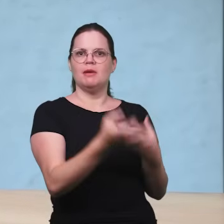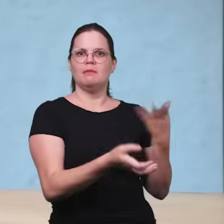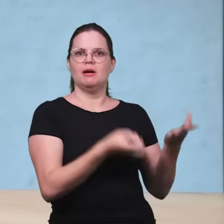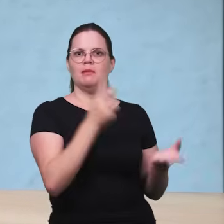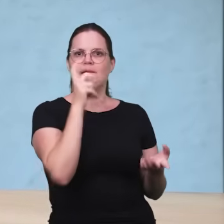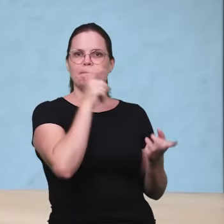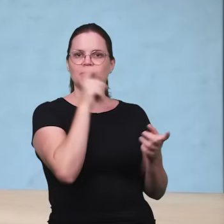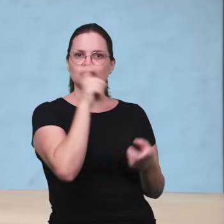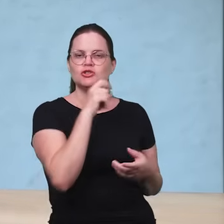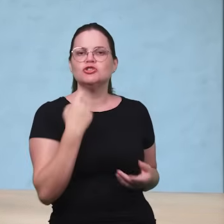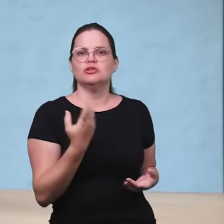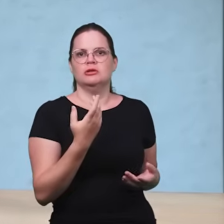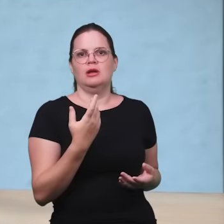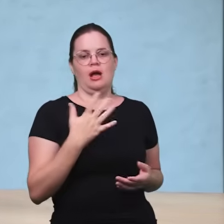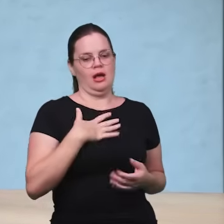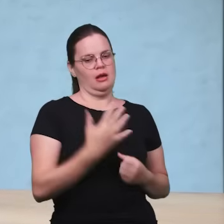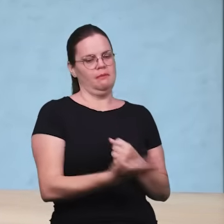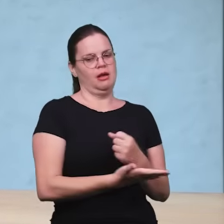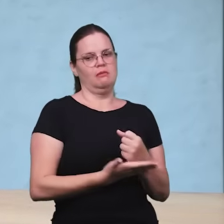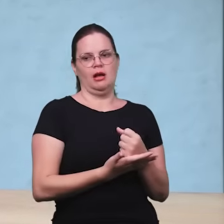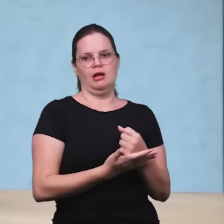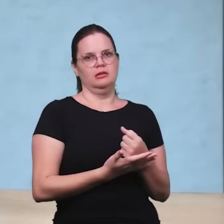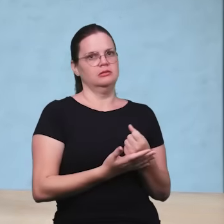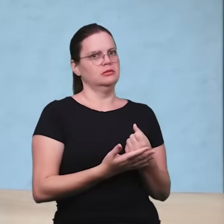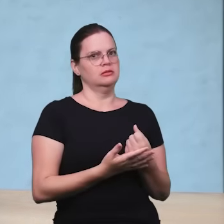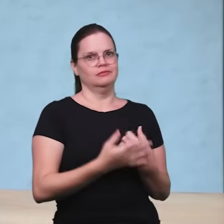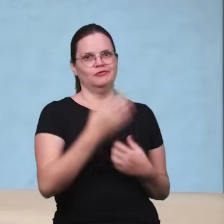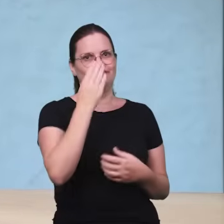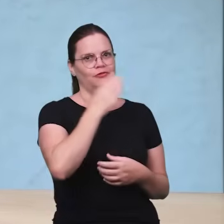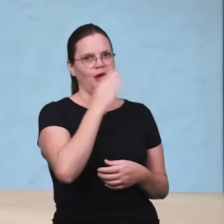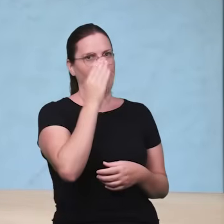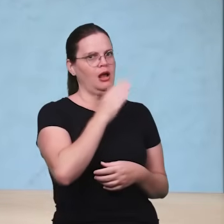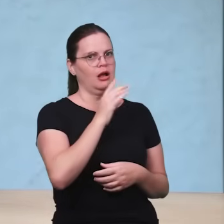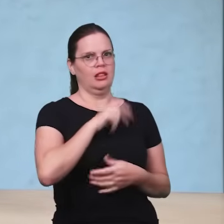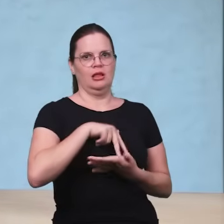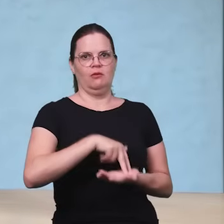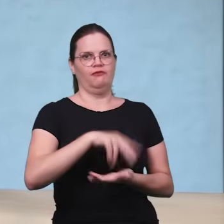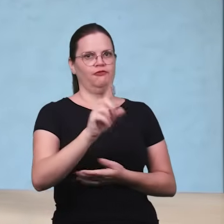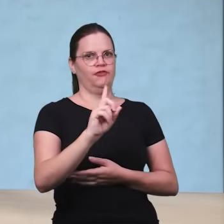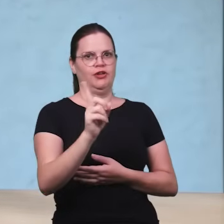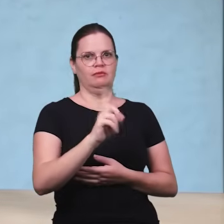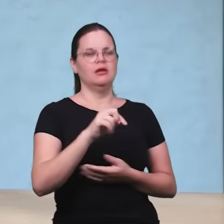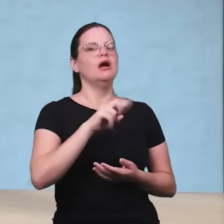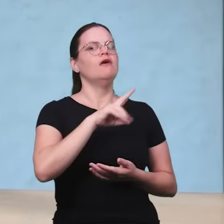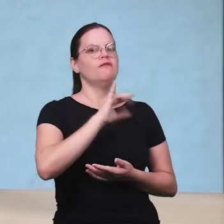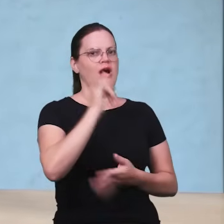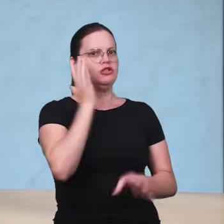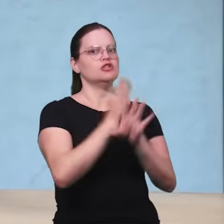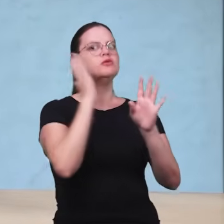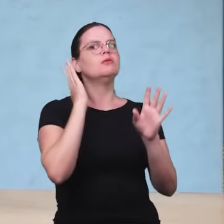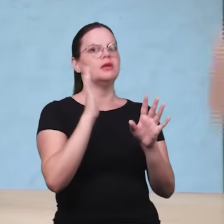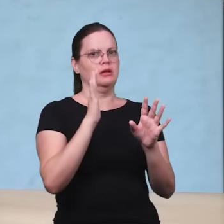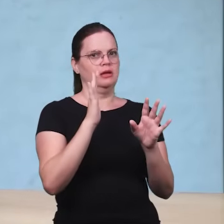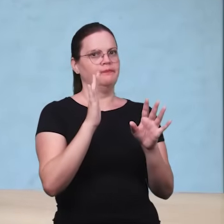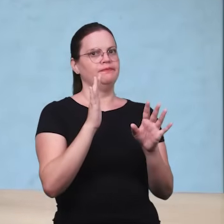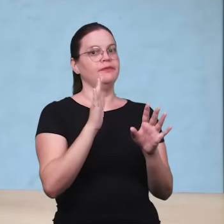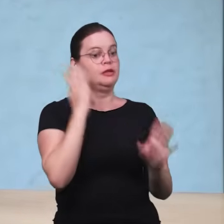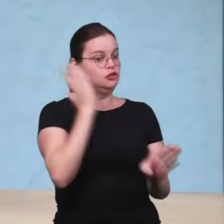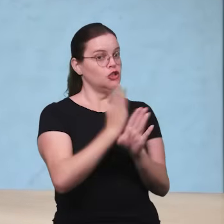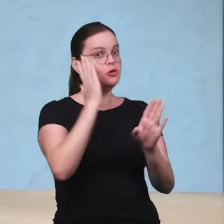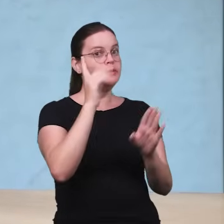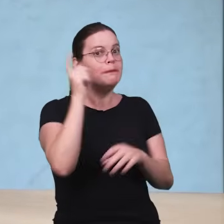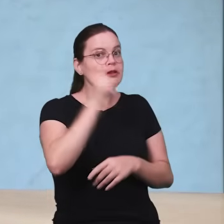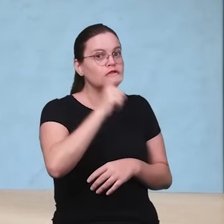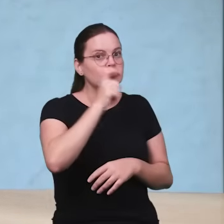sobre uma base muito difícil, uma base que não é sólida e que um dia ela vai desmoronar. É verdade. E aí